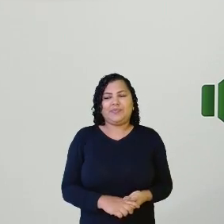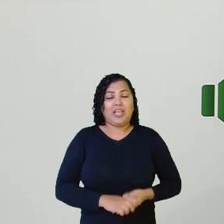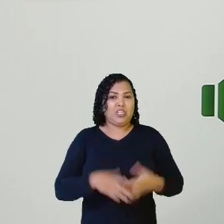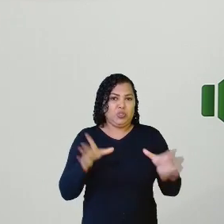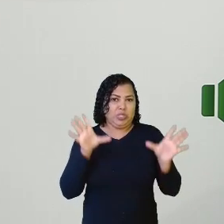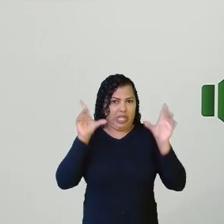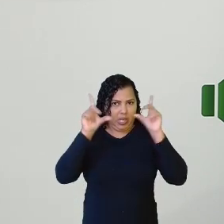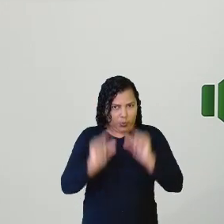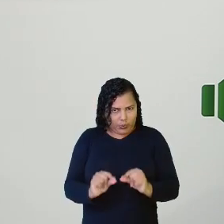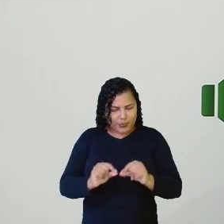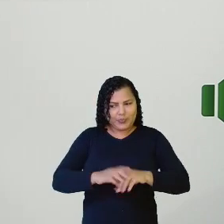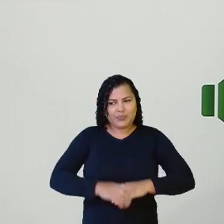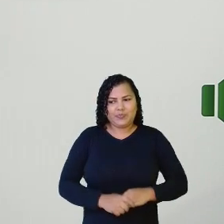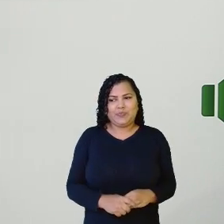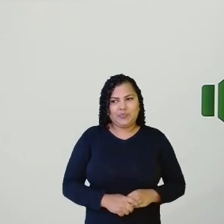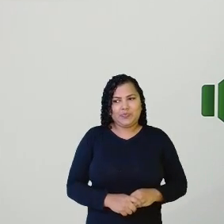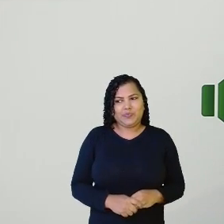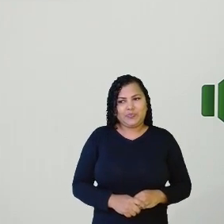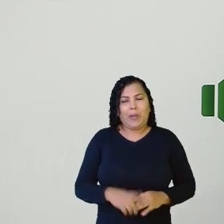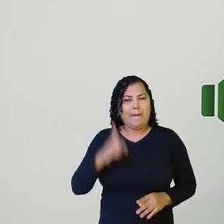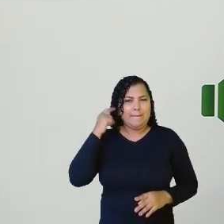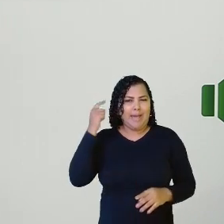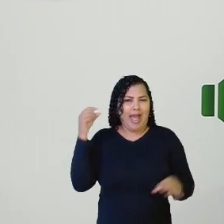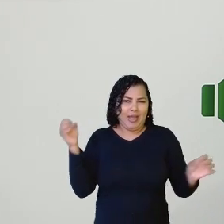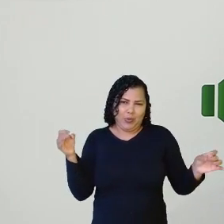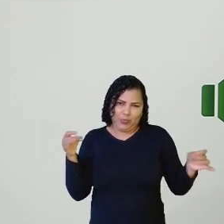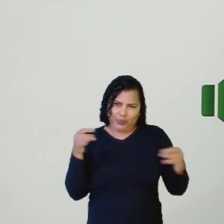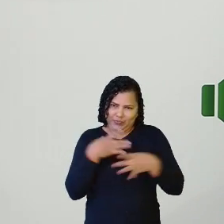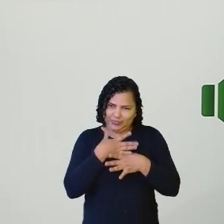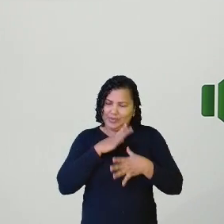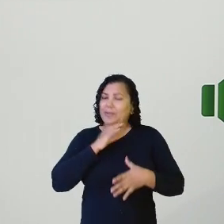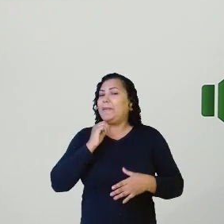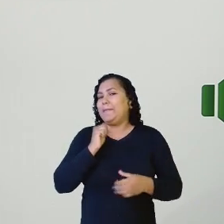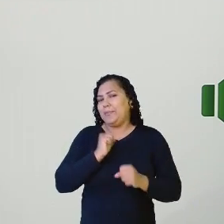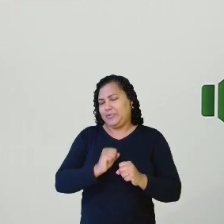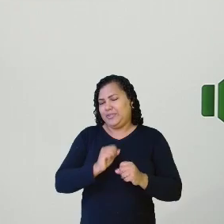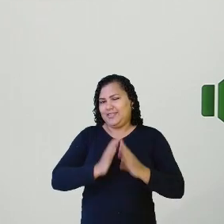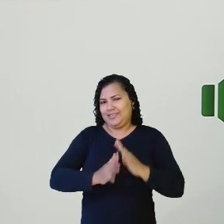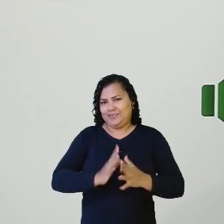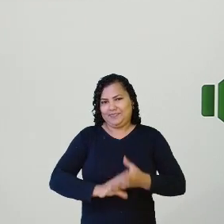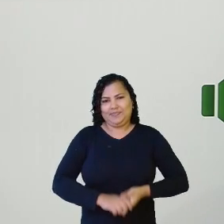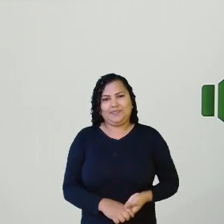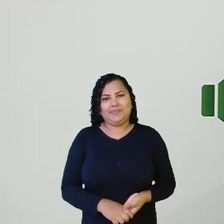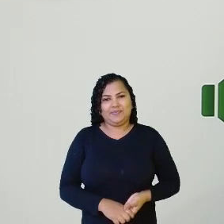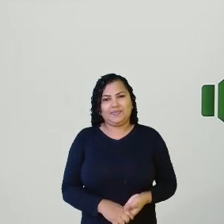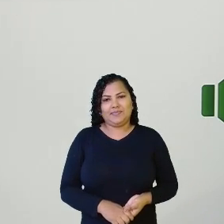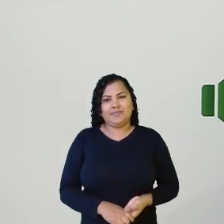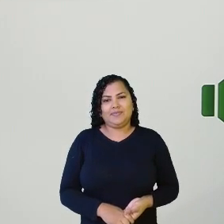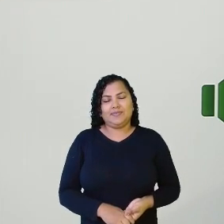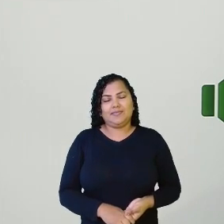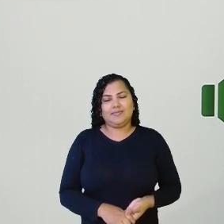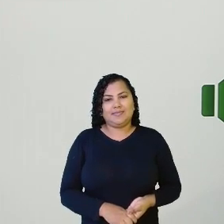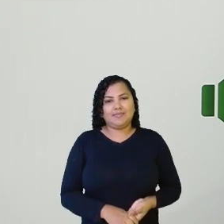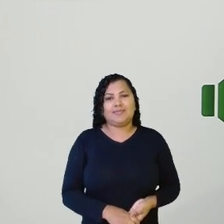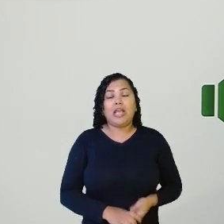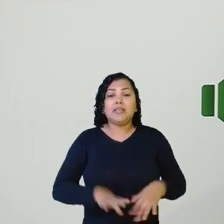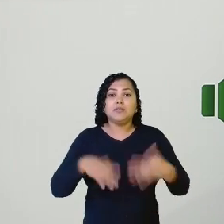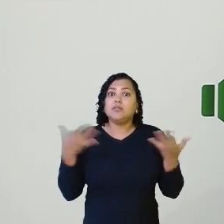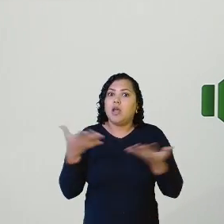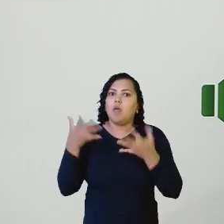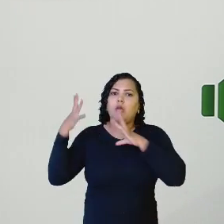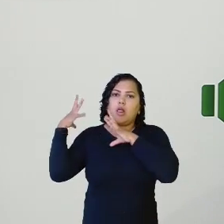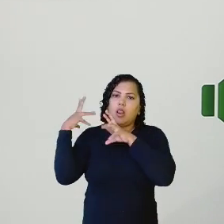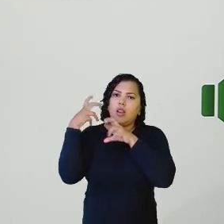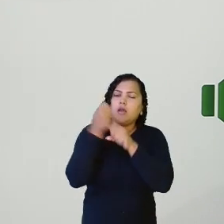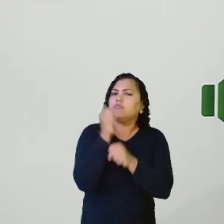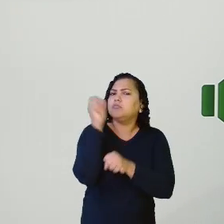Deixa eu desligar aqui para esse barulhinho não atrapalhar vocês. Então, vamos para a revisão. Vamos